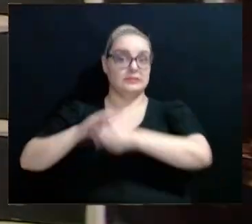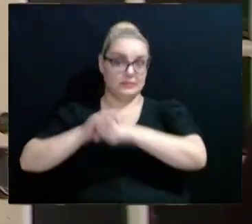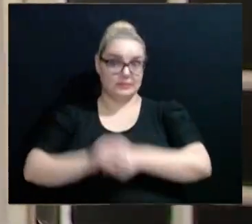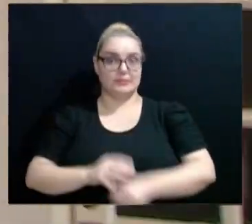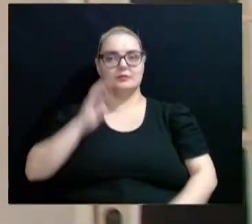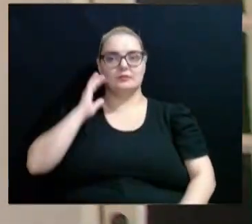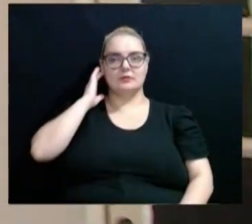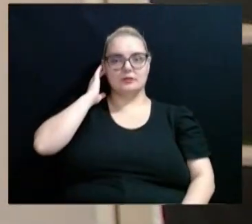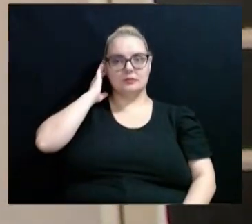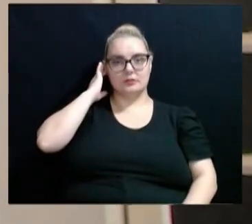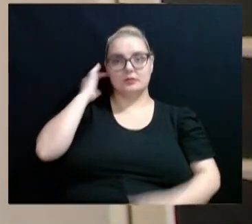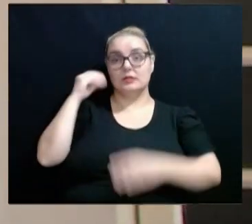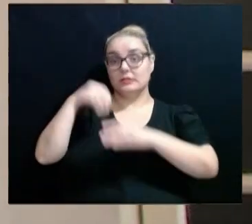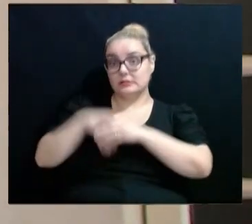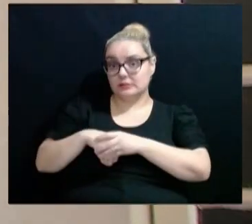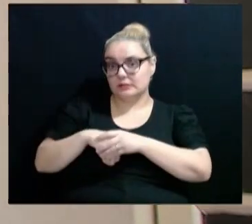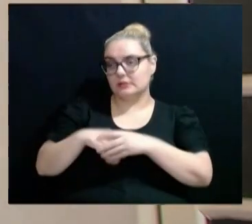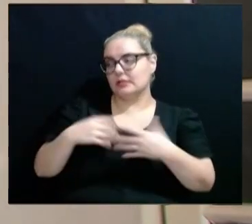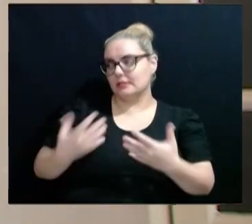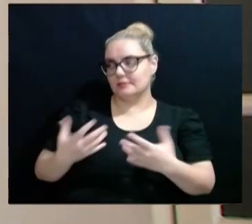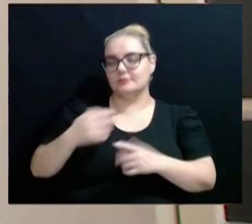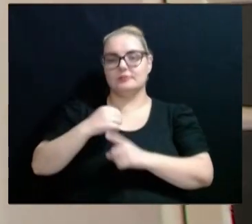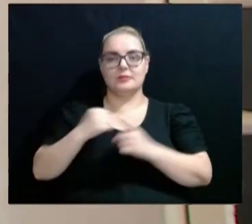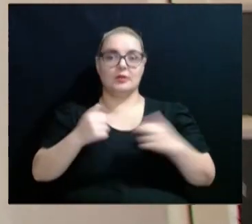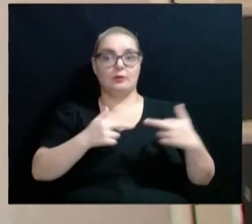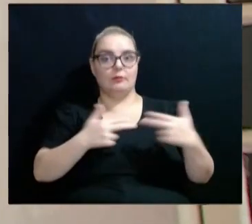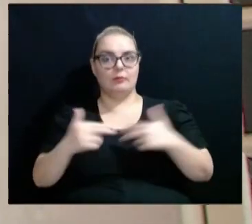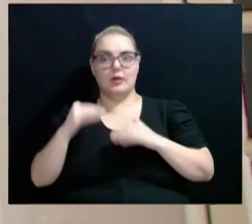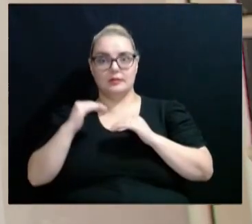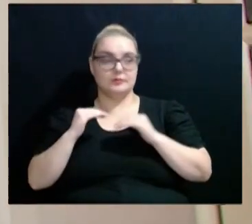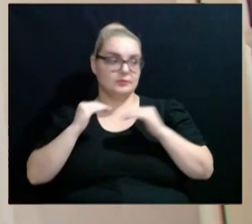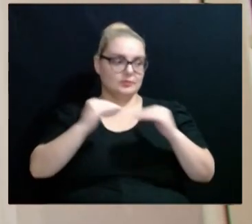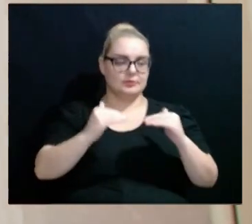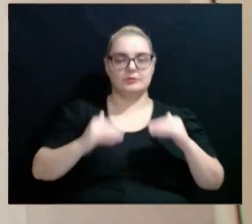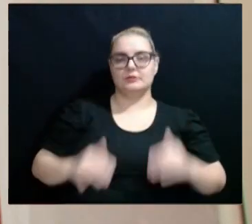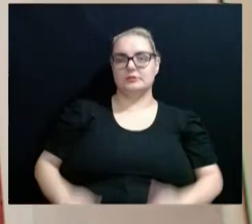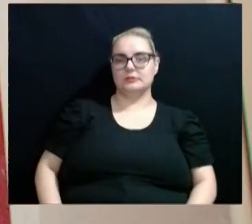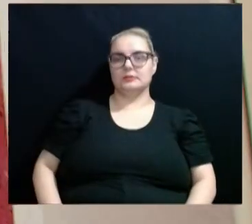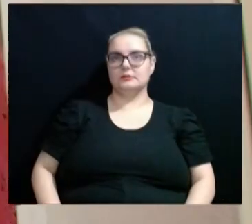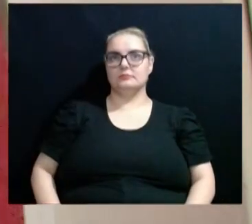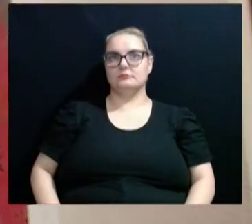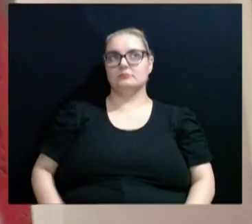dessa pressão de estar numa sociedade, seguir padrões, seguir...